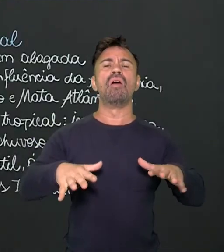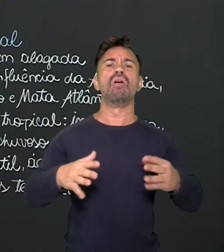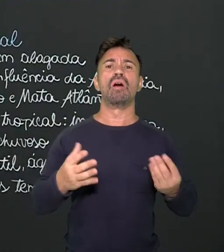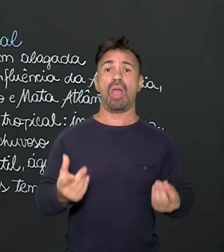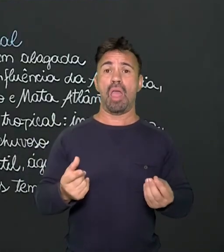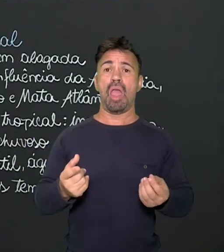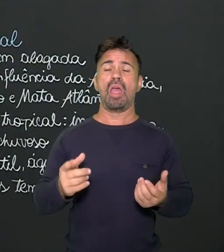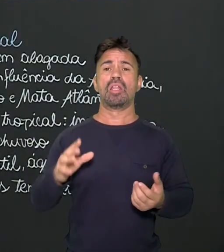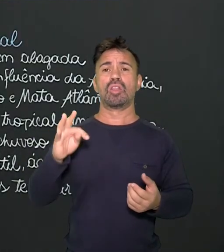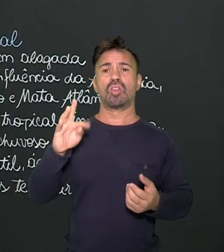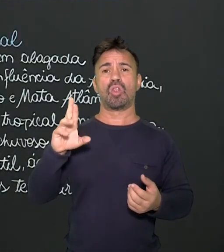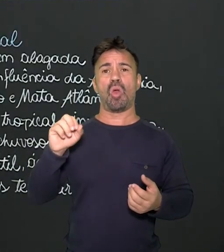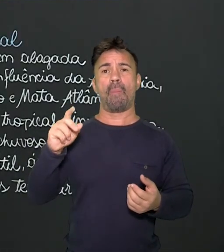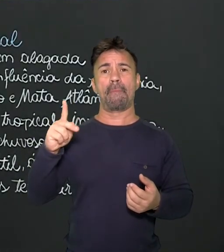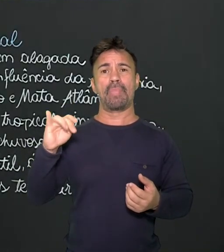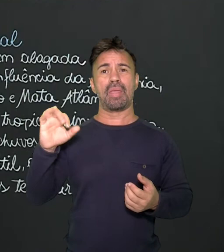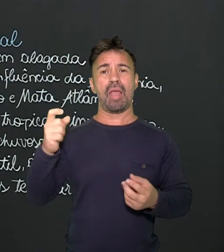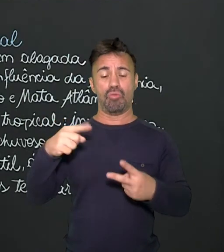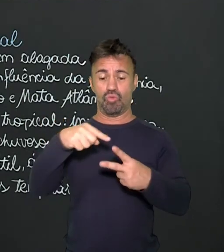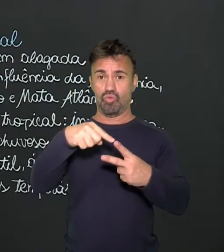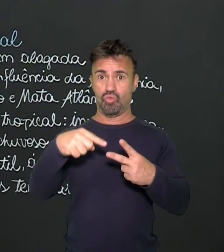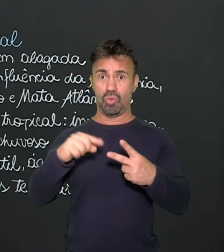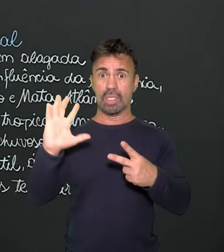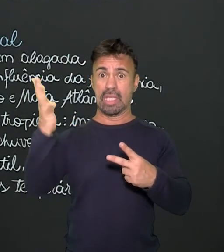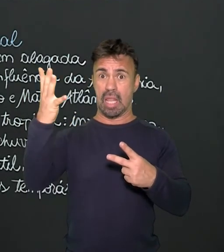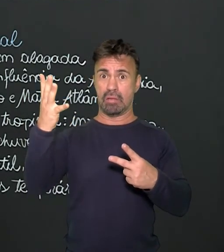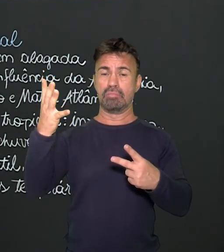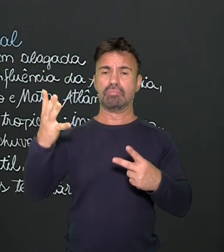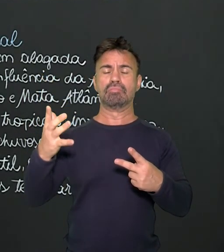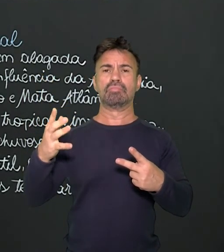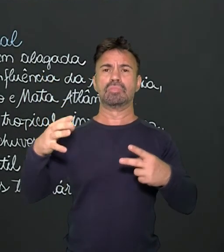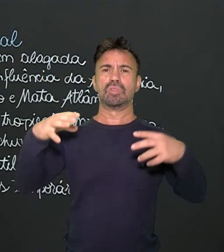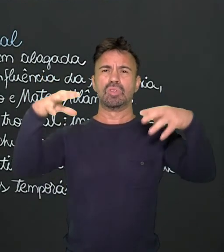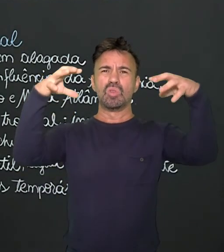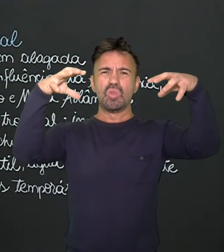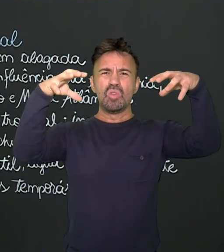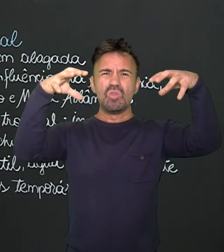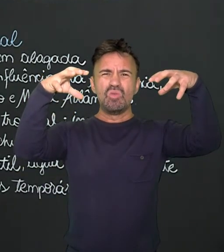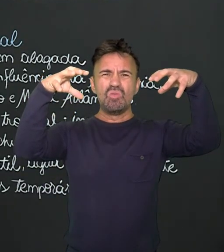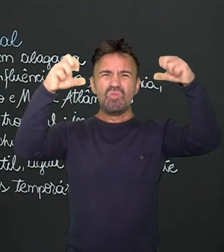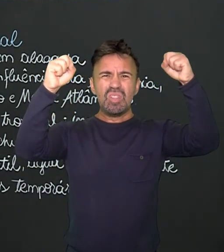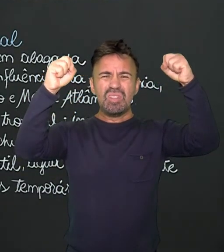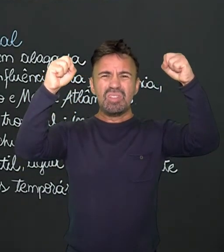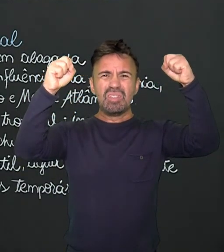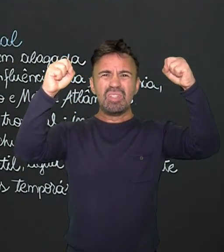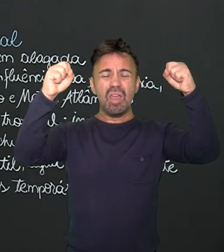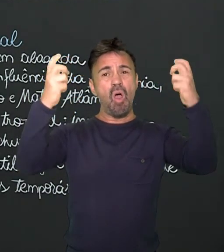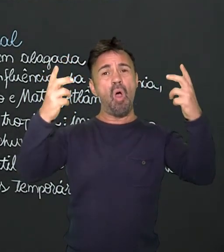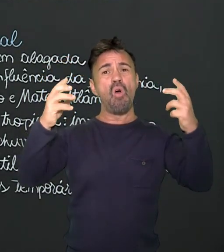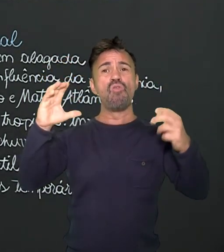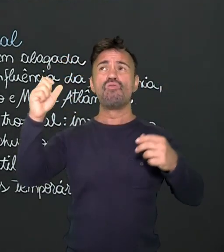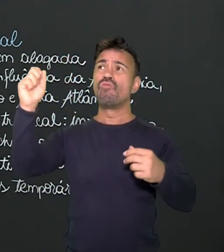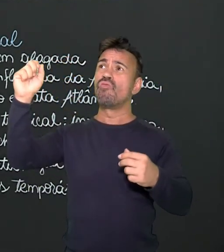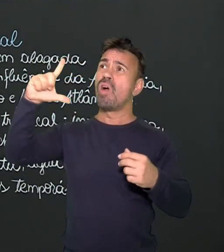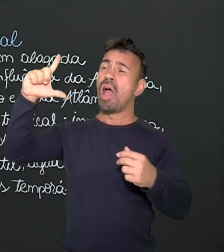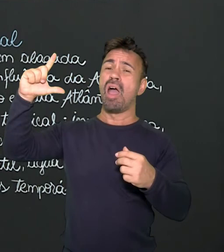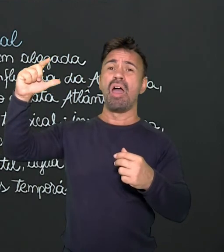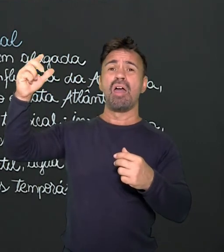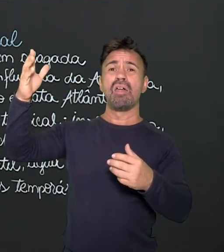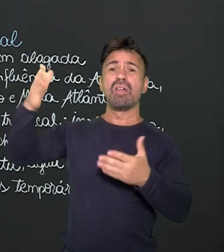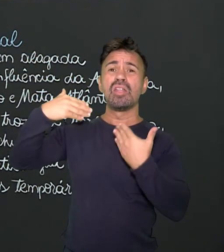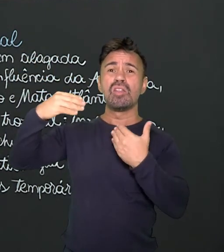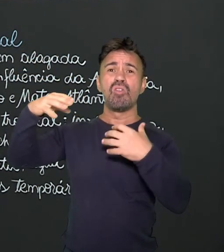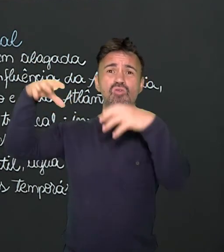do Pantanal, ele é um clima tropical. Então, são duas estações bem marcadas. O inverno seco e um verão muito chuvoso.